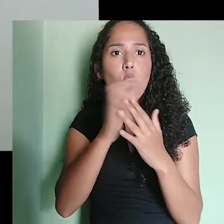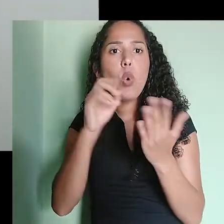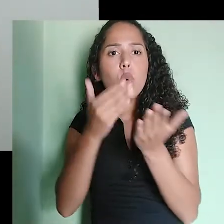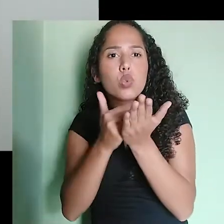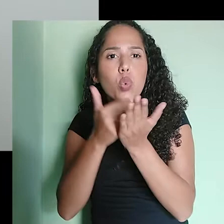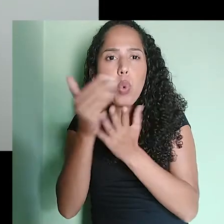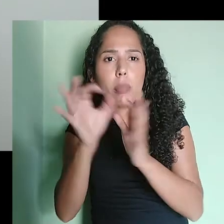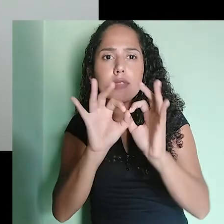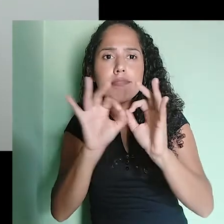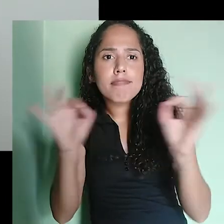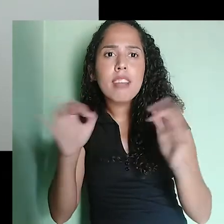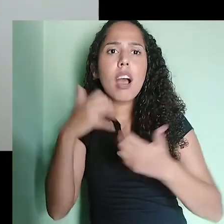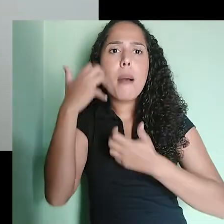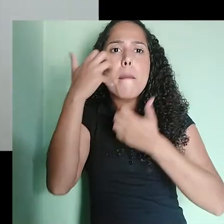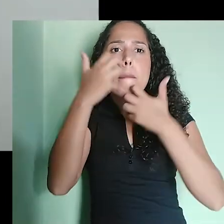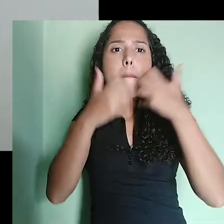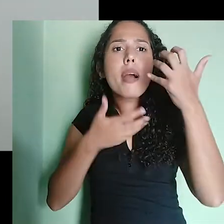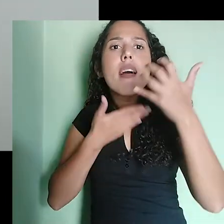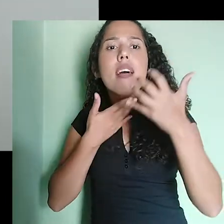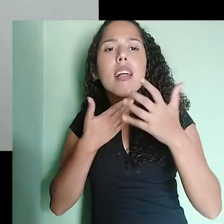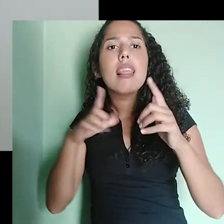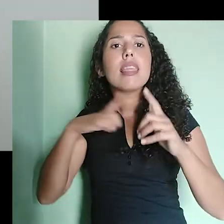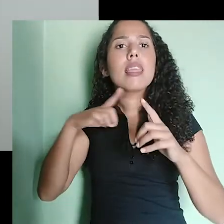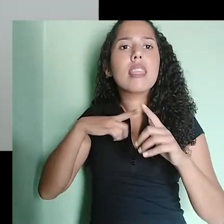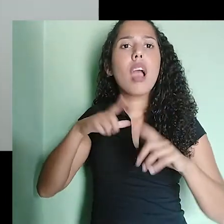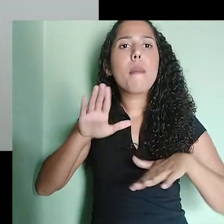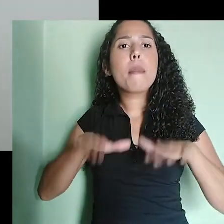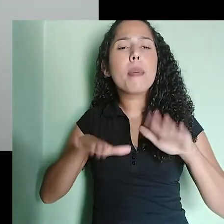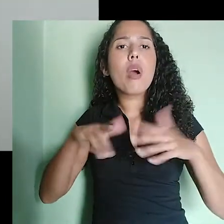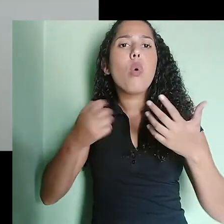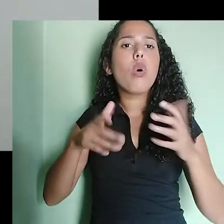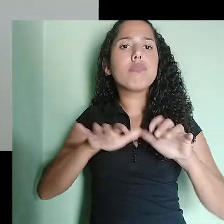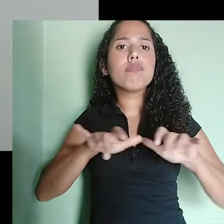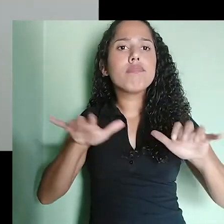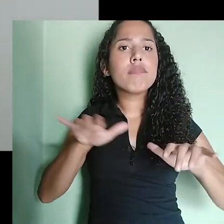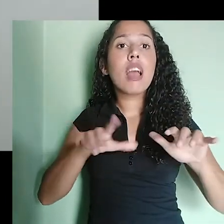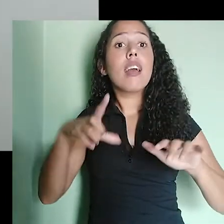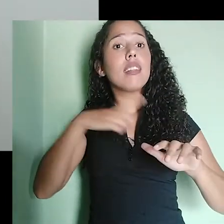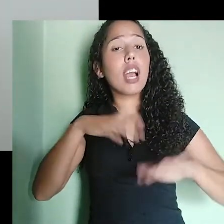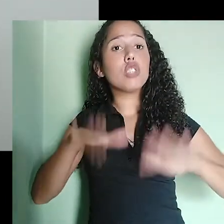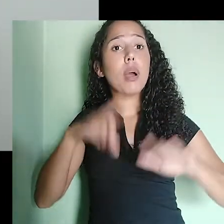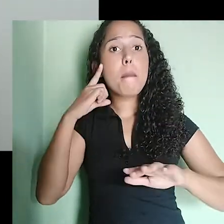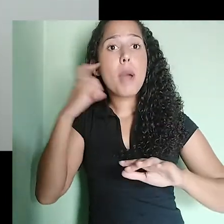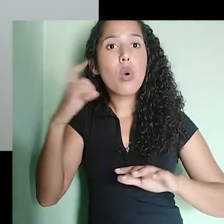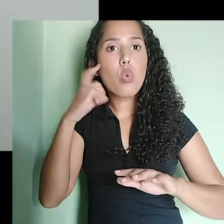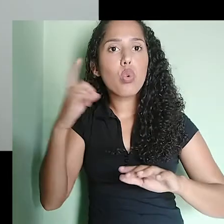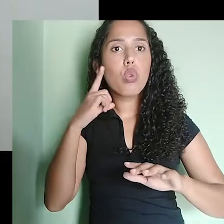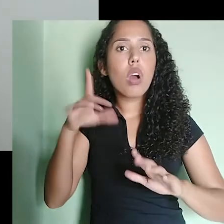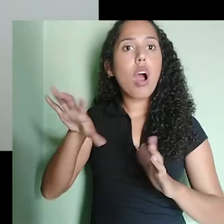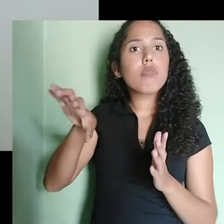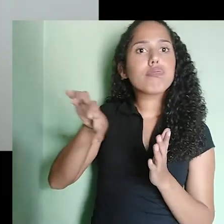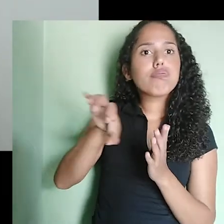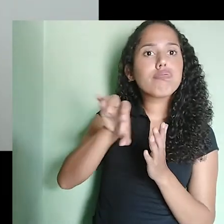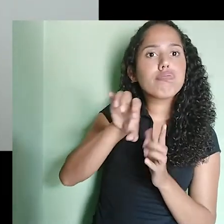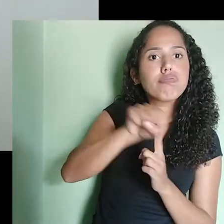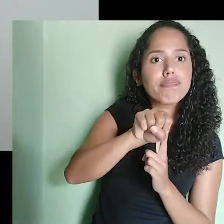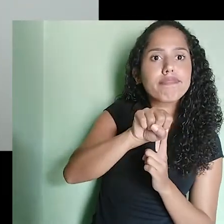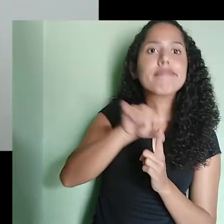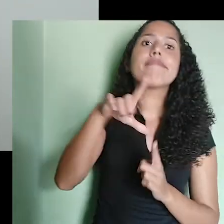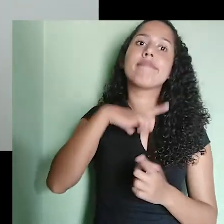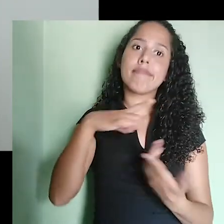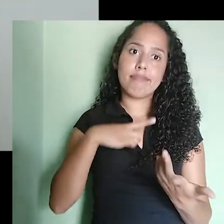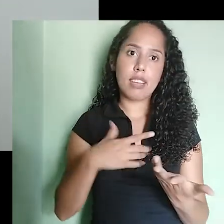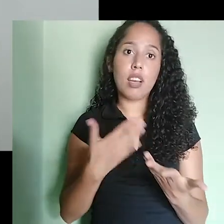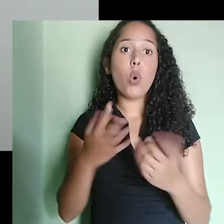introdução, um músico pode fazer algum barulho e esse barulho sai da gravação. O técnico também terá que